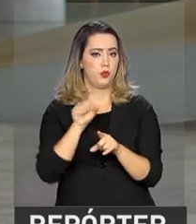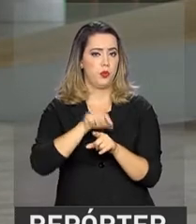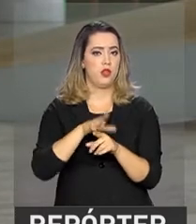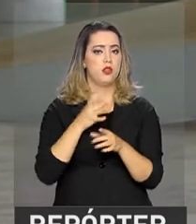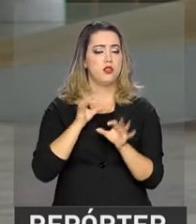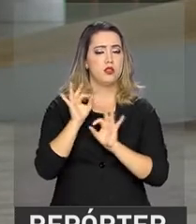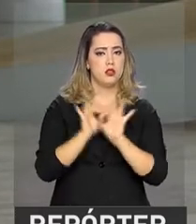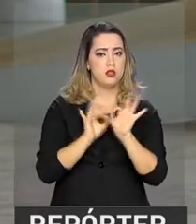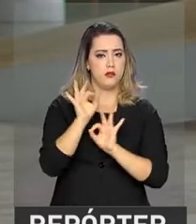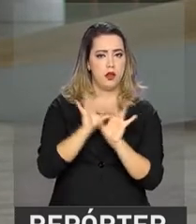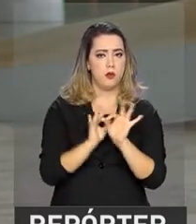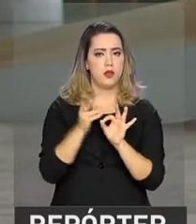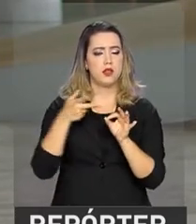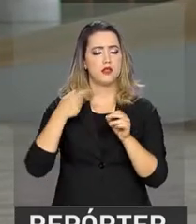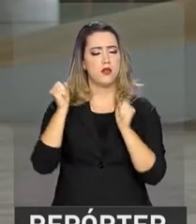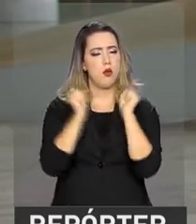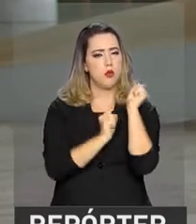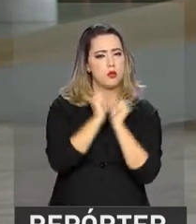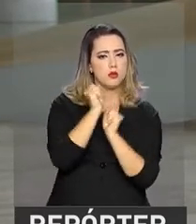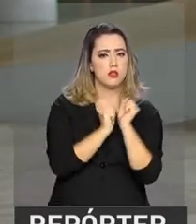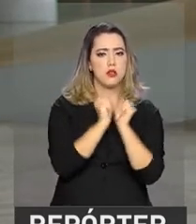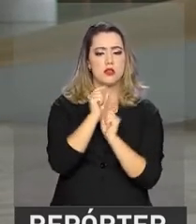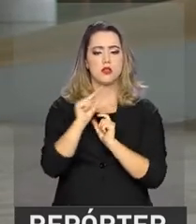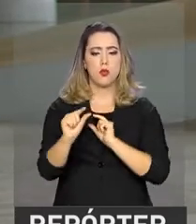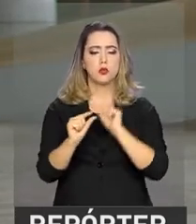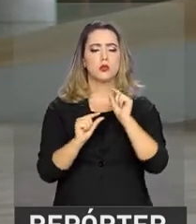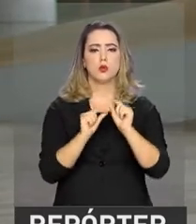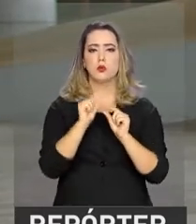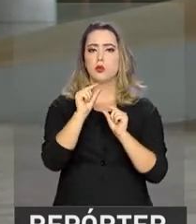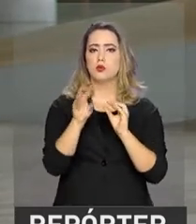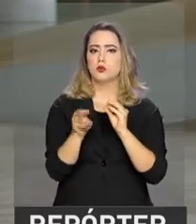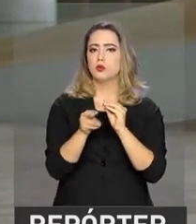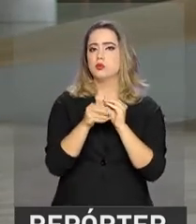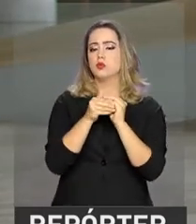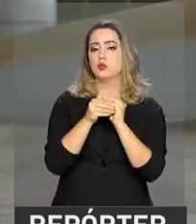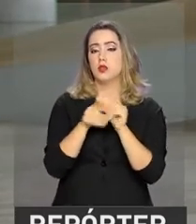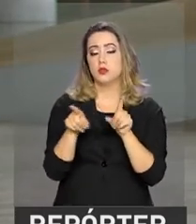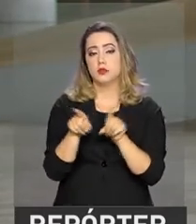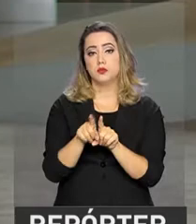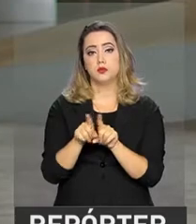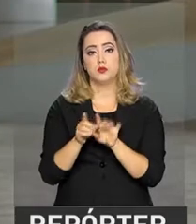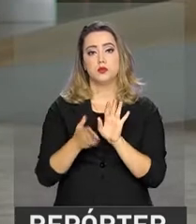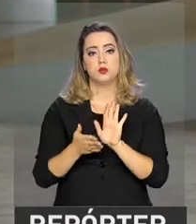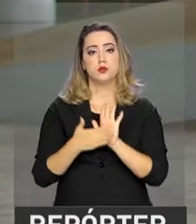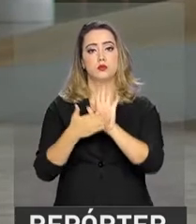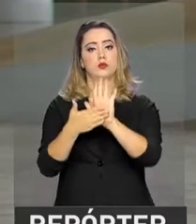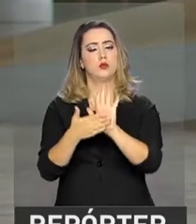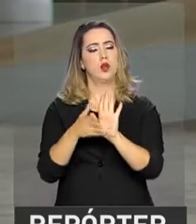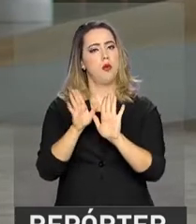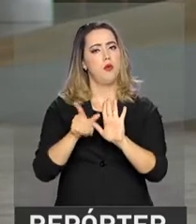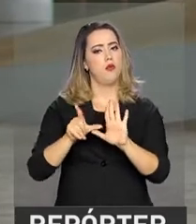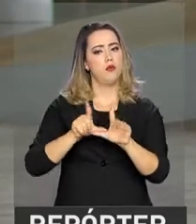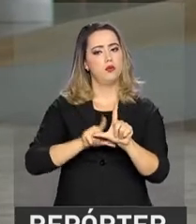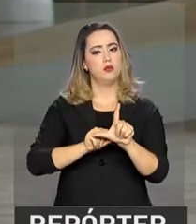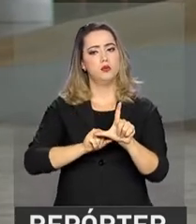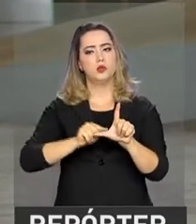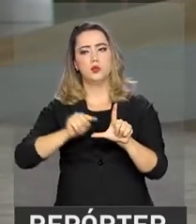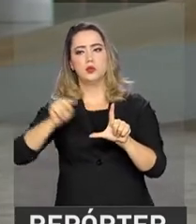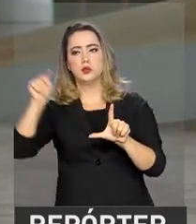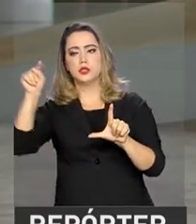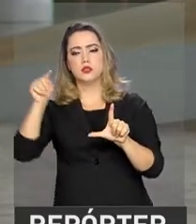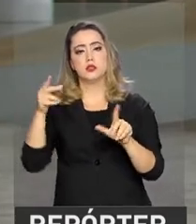por algum grau de industrialização e agregaram valor também apresentaram aumentos significativos nas